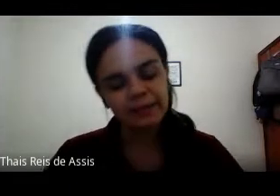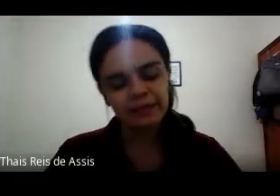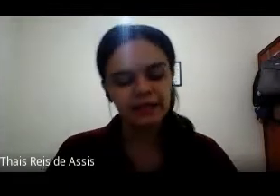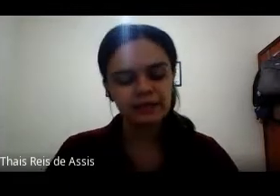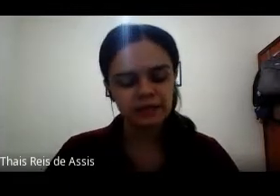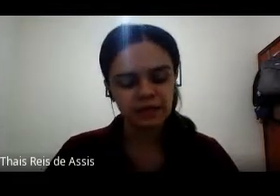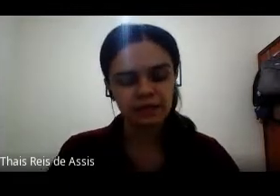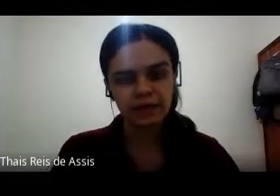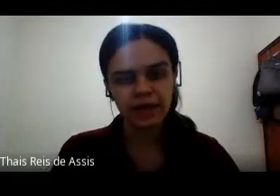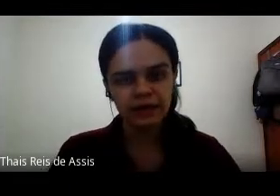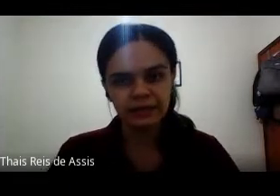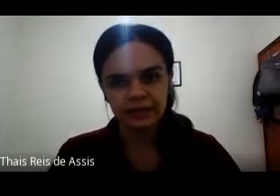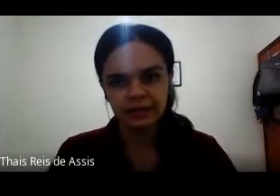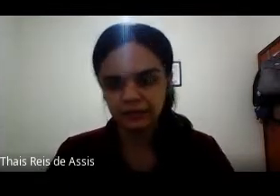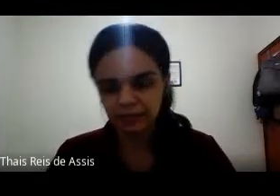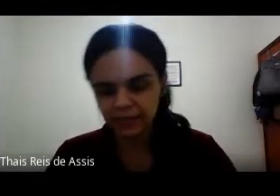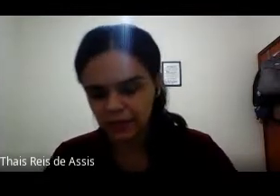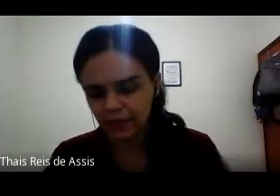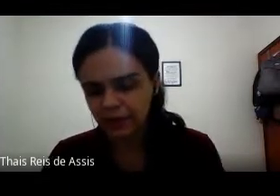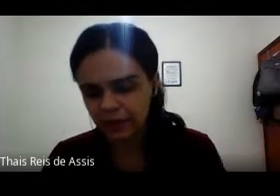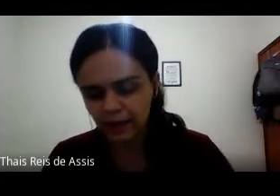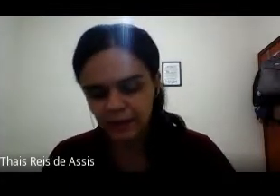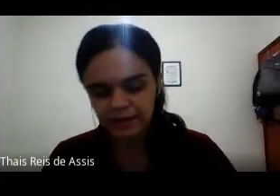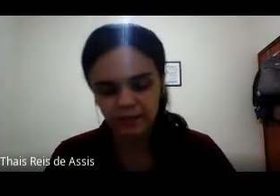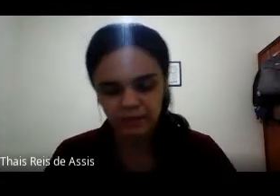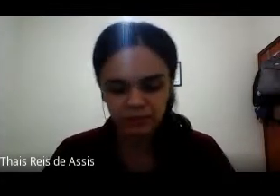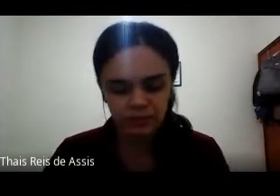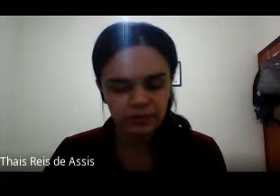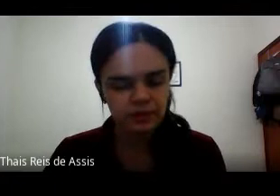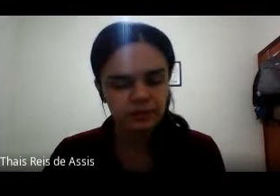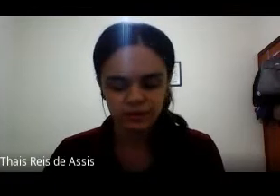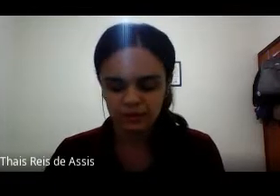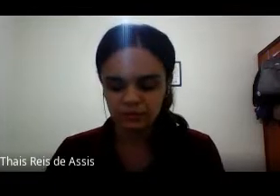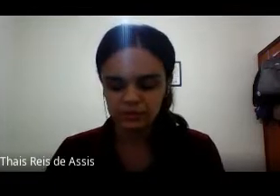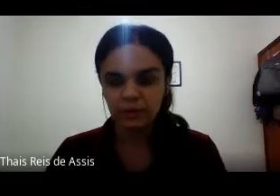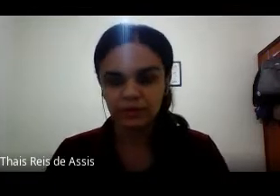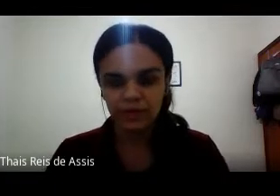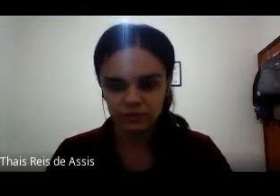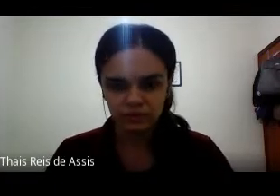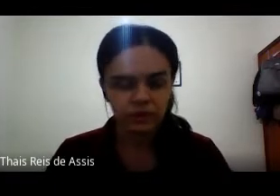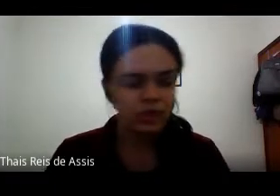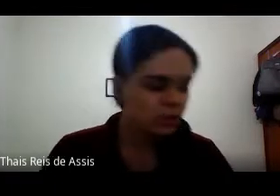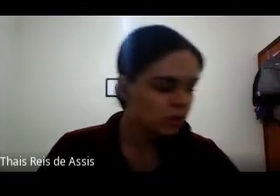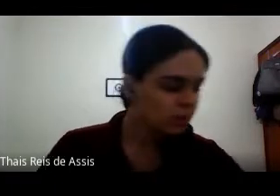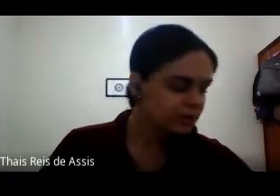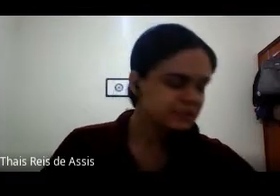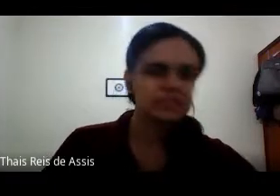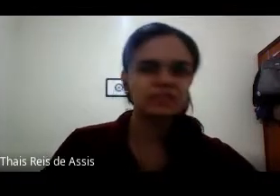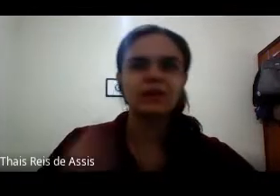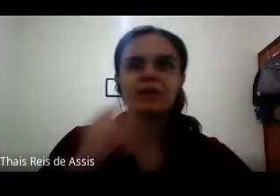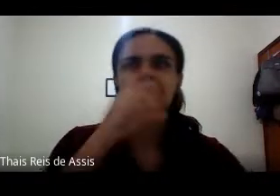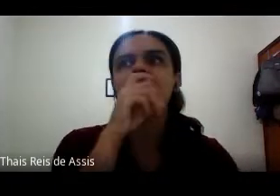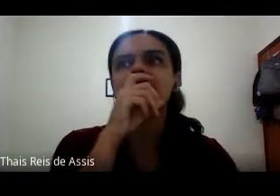Cada matéria tem sua carga horária, está dentro daquele local, cada um dentro do seu quadradinho. Vocês